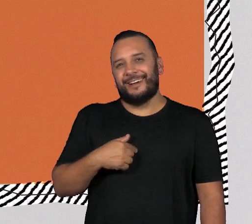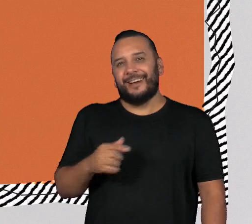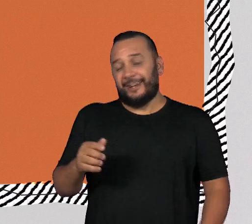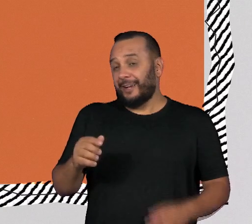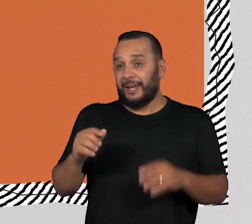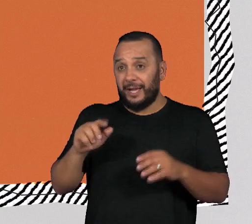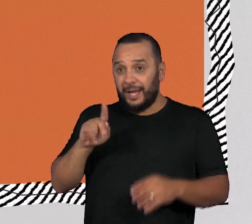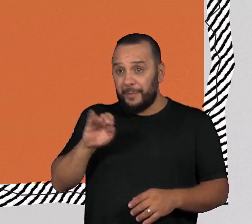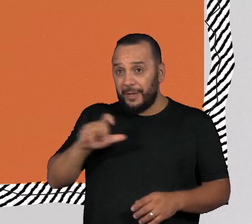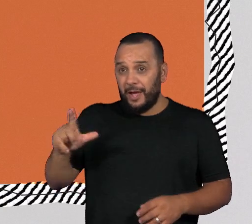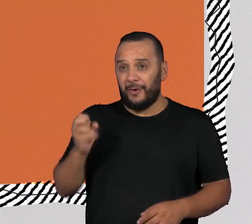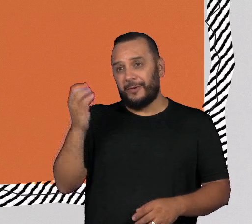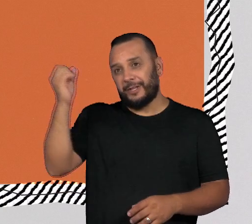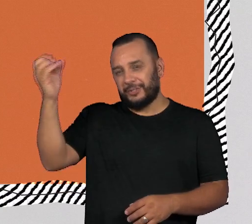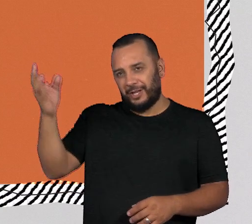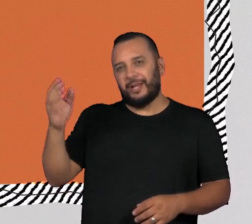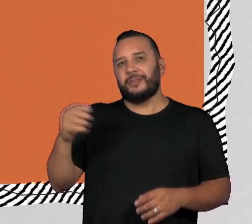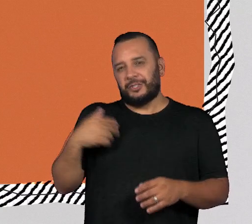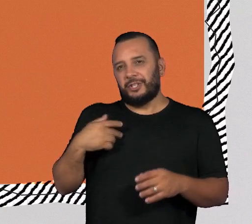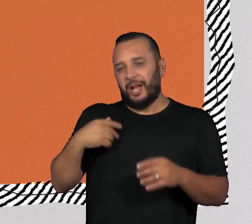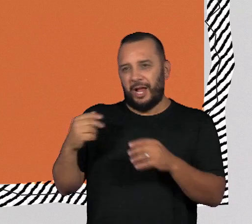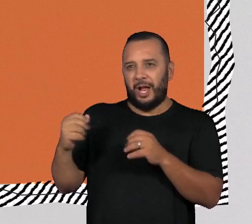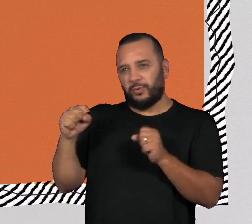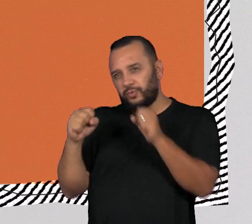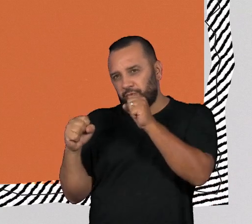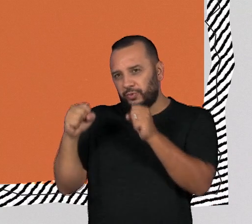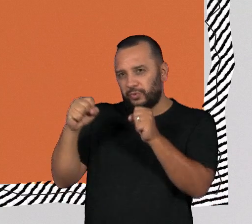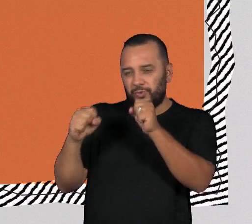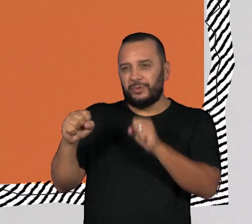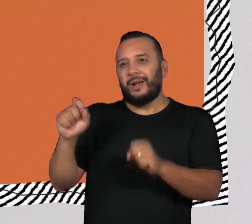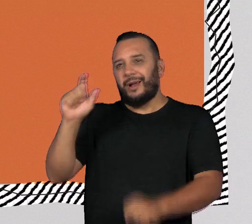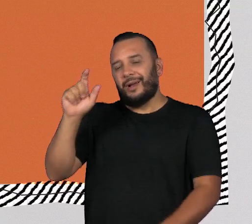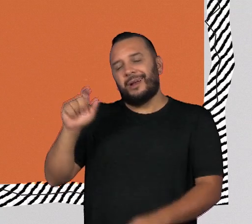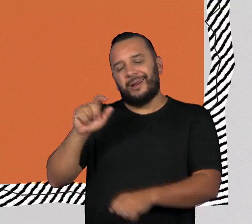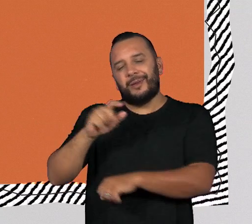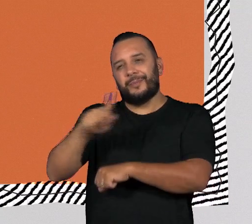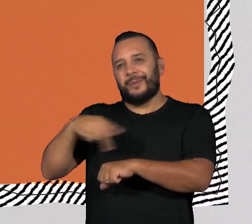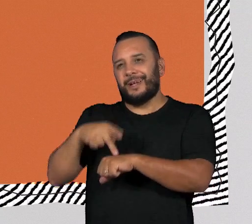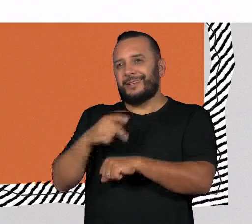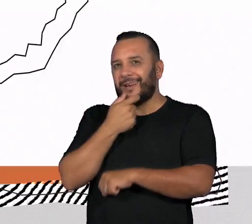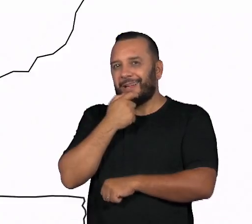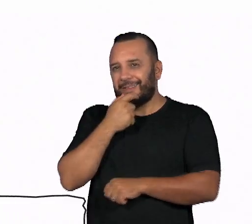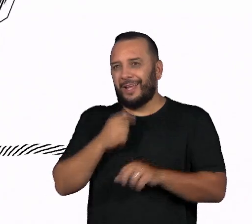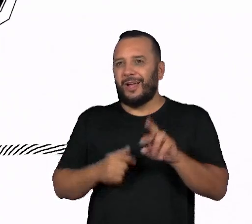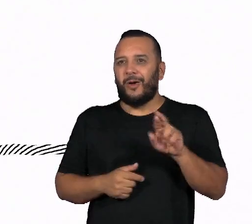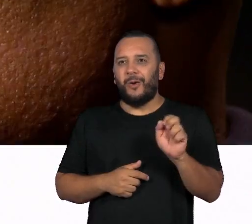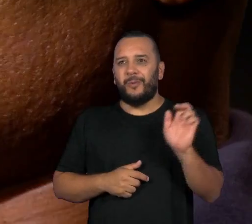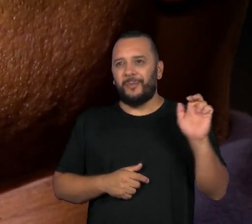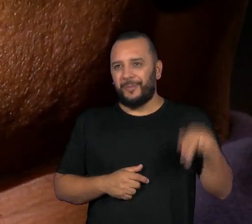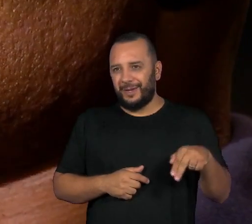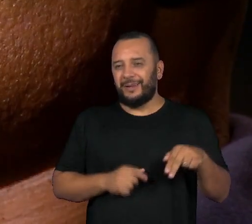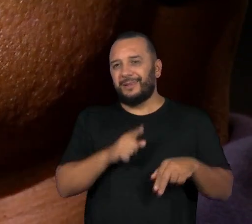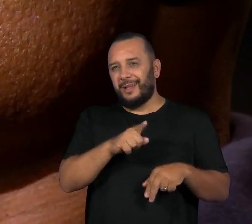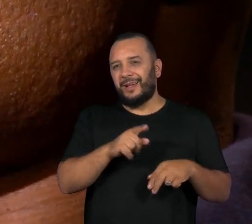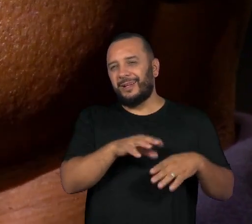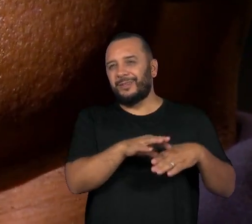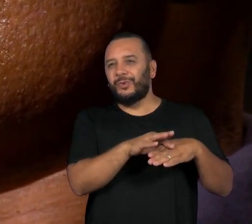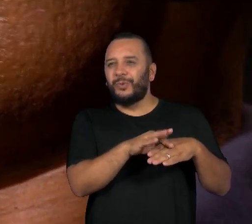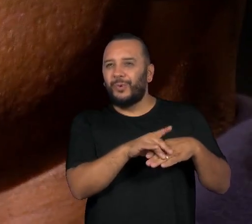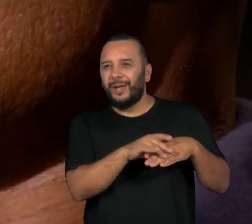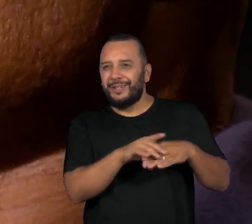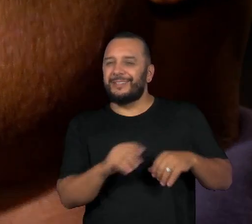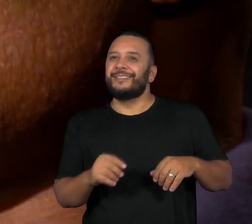viajar, o Gabriel foi lutar na Inglaterra há pouco tempo, e antes de ele viajar, e o Roman tava lá, ele tava meio doentinho, e